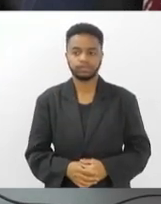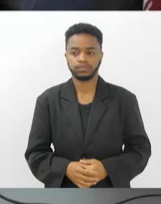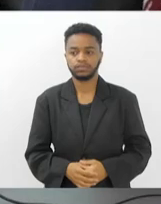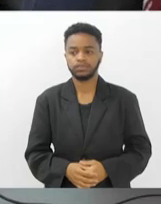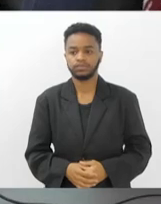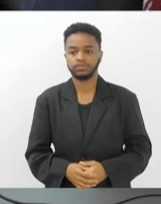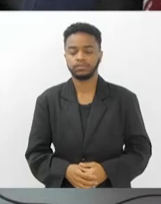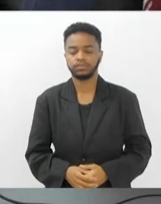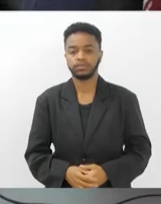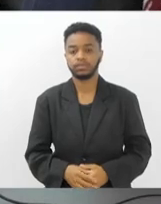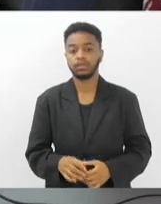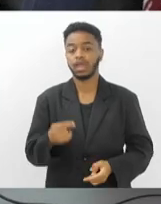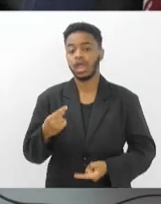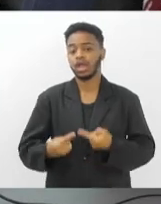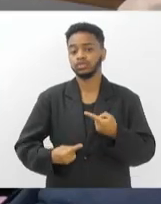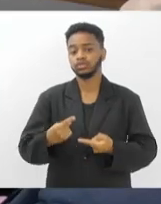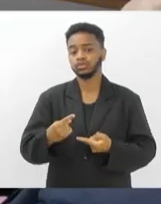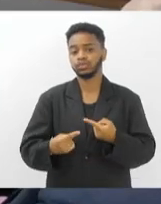A discussão foi se